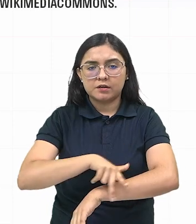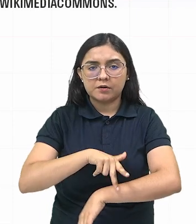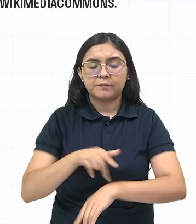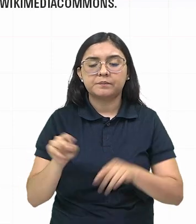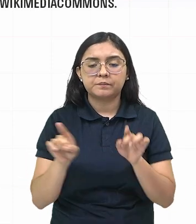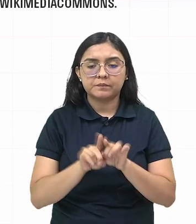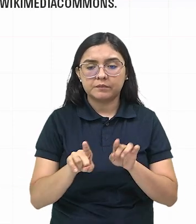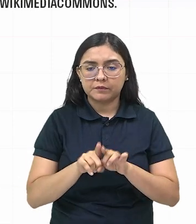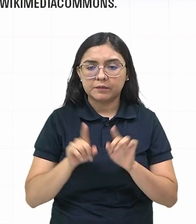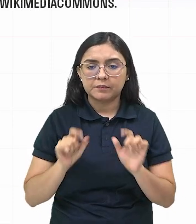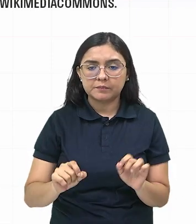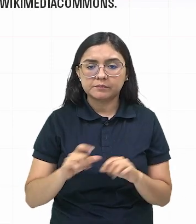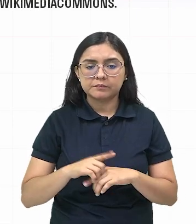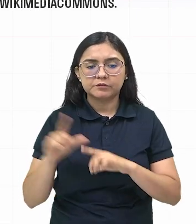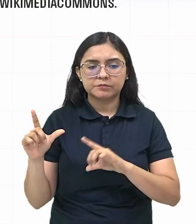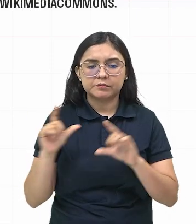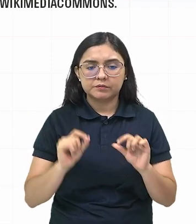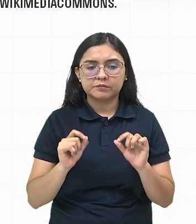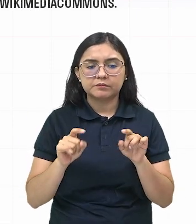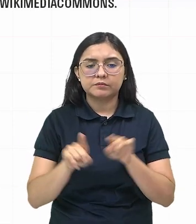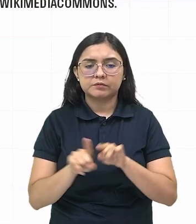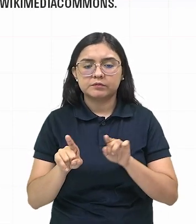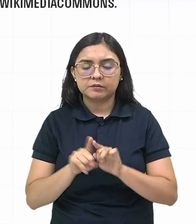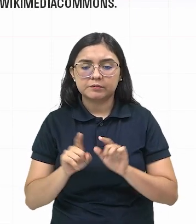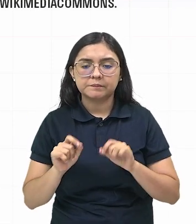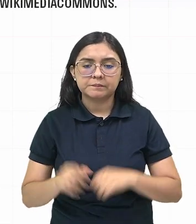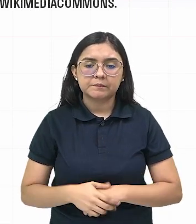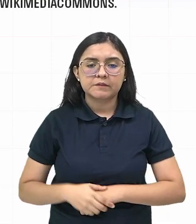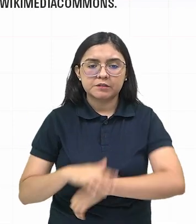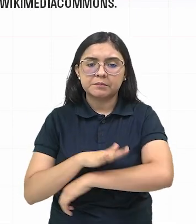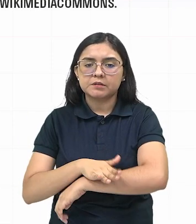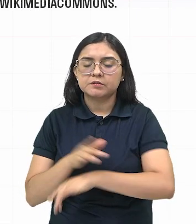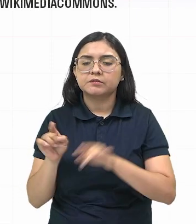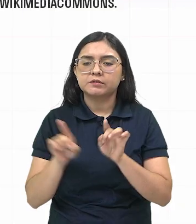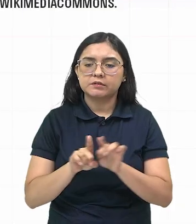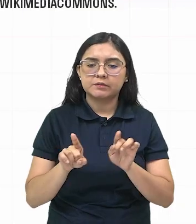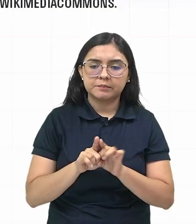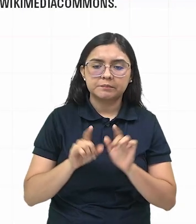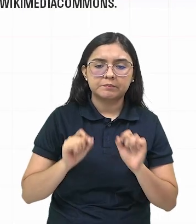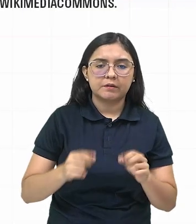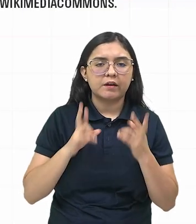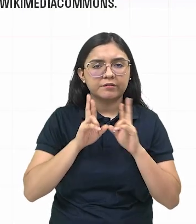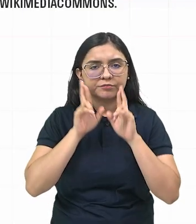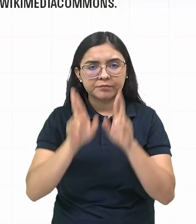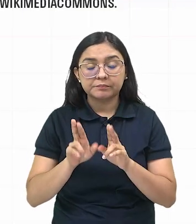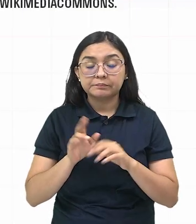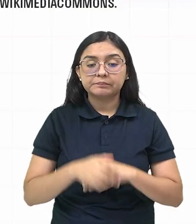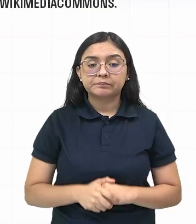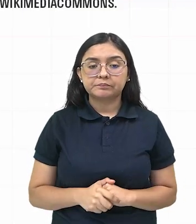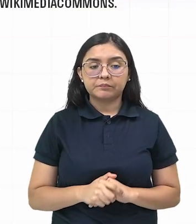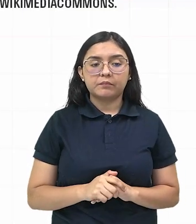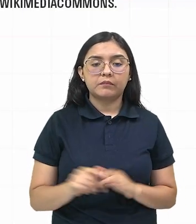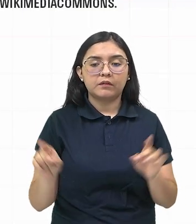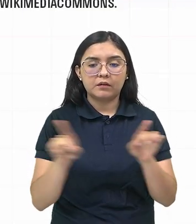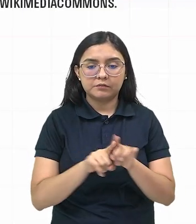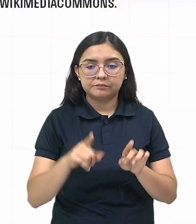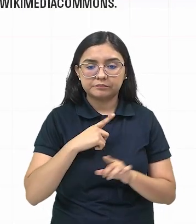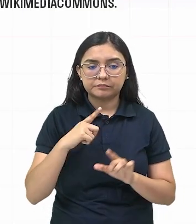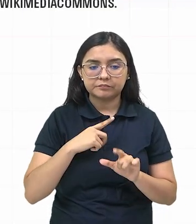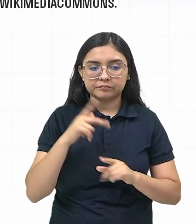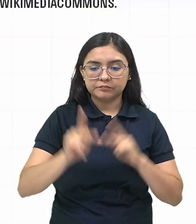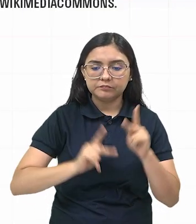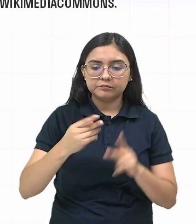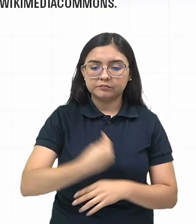por diminuir a discriminação, diminuir questões de intolerância. E aí a gente tem ali as pessoas que vivem